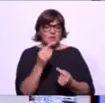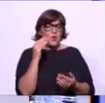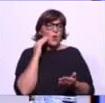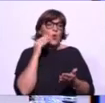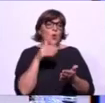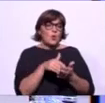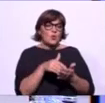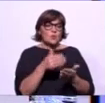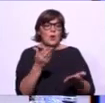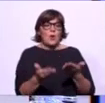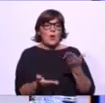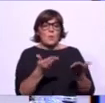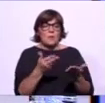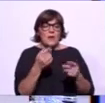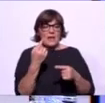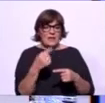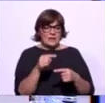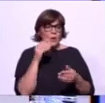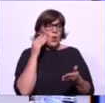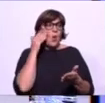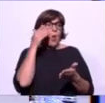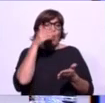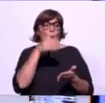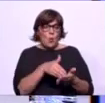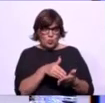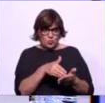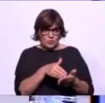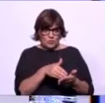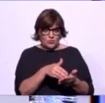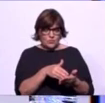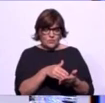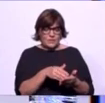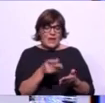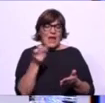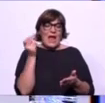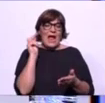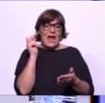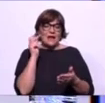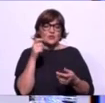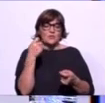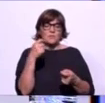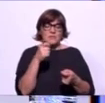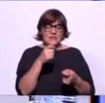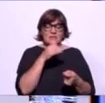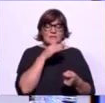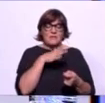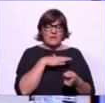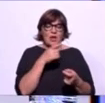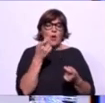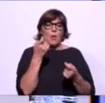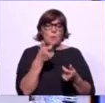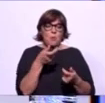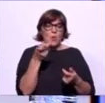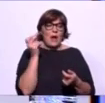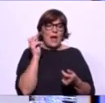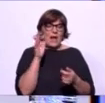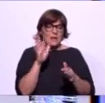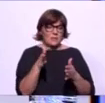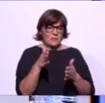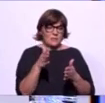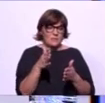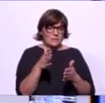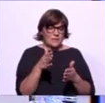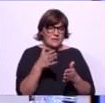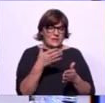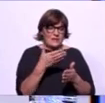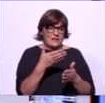tentar comparar, que efetivamente os últimos, ou seja, que os anos de Vieira são os poucos anos de Vieira, que são à volta de... 16,